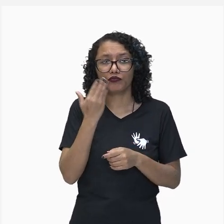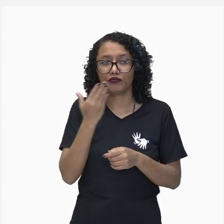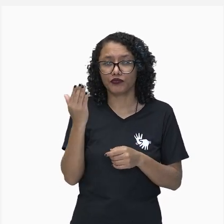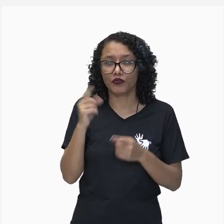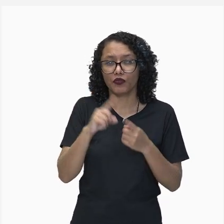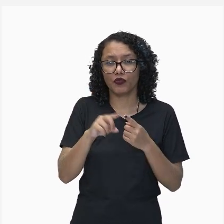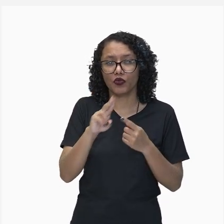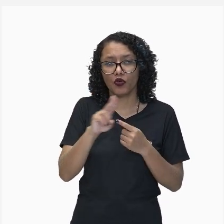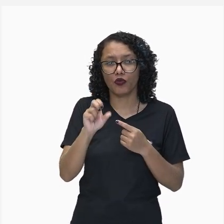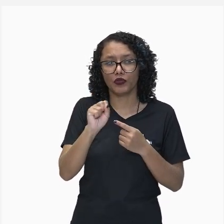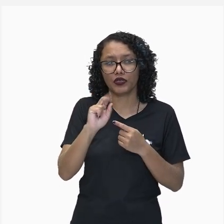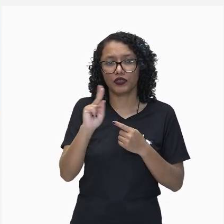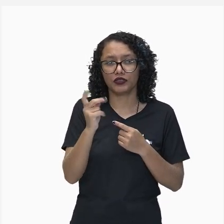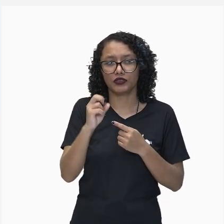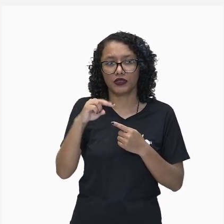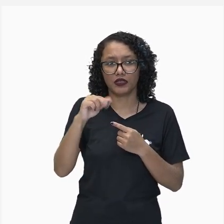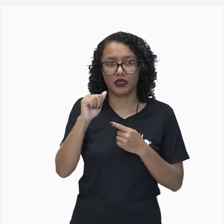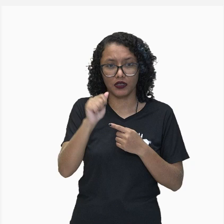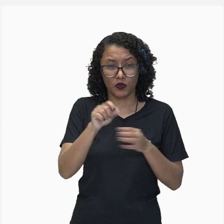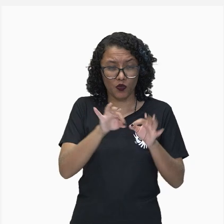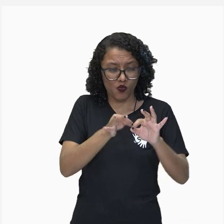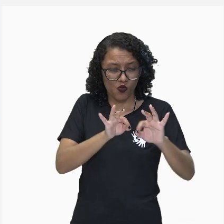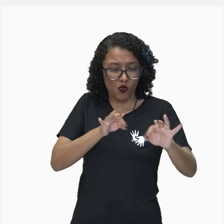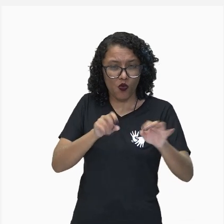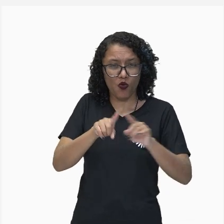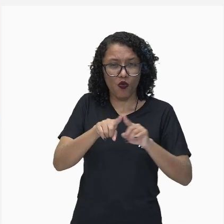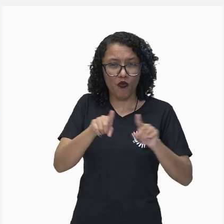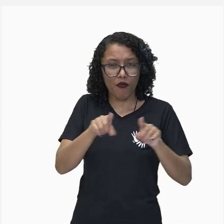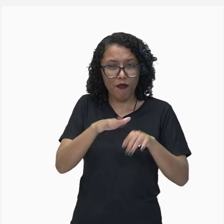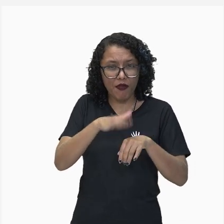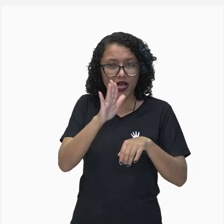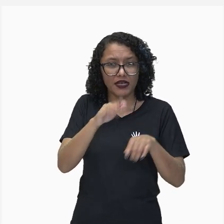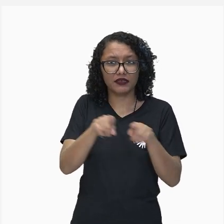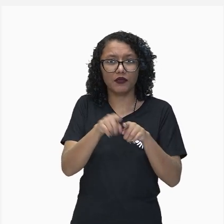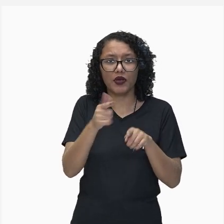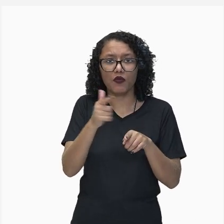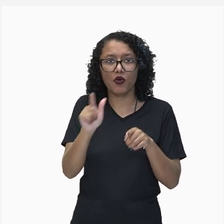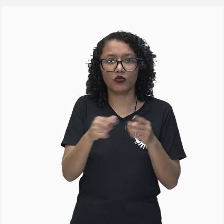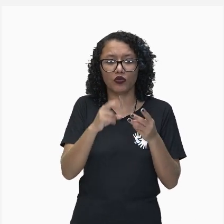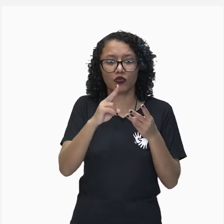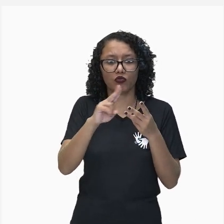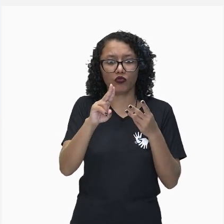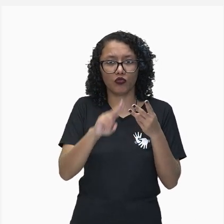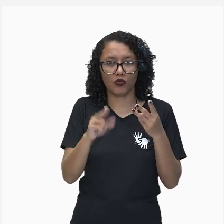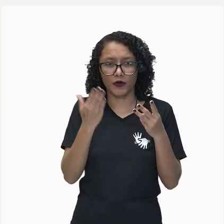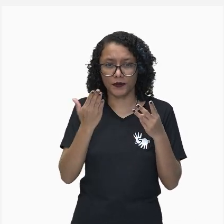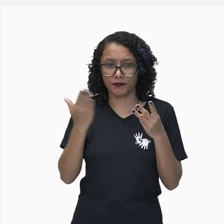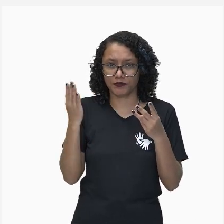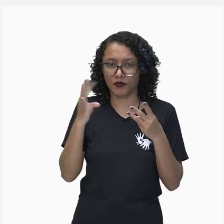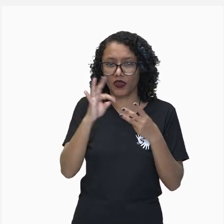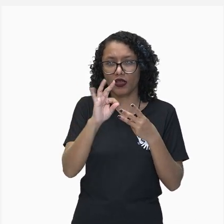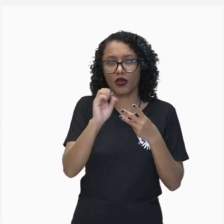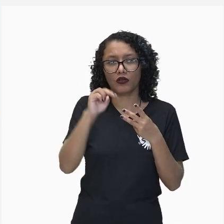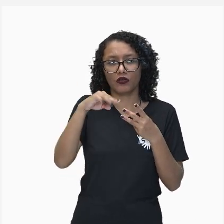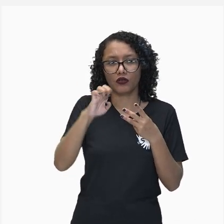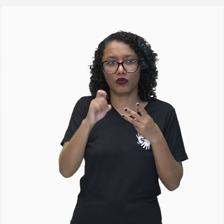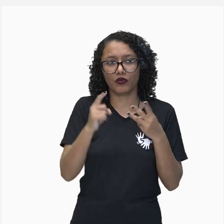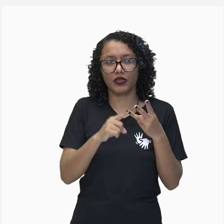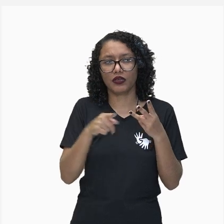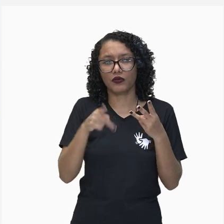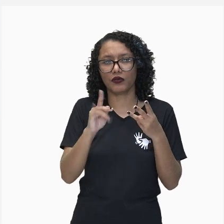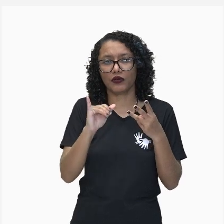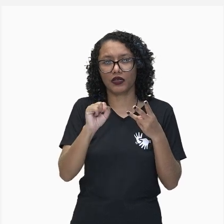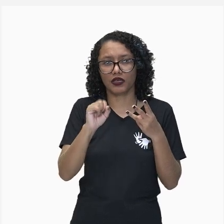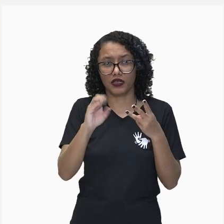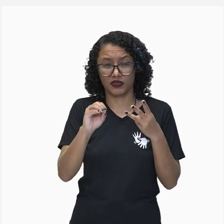Japão, e o rio Tone e o rio Kiso, tá? Então, vamos ter rios no Japão, porém em pequena